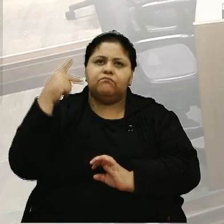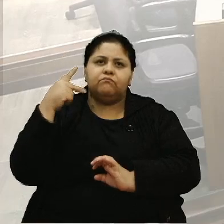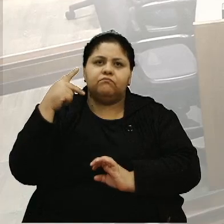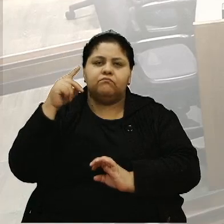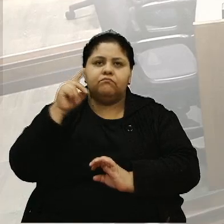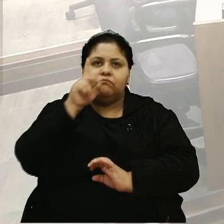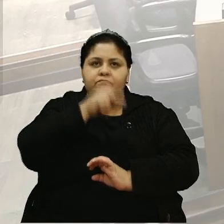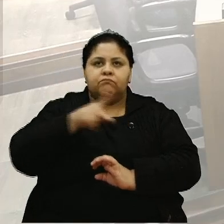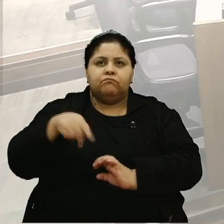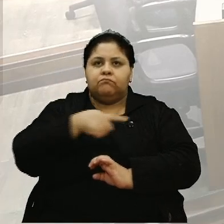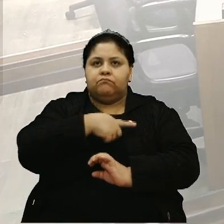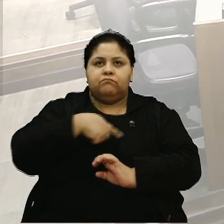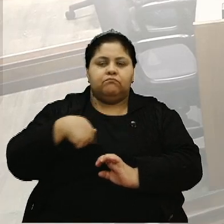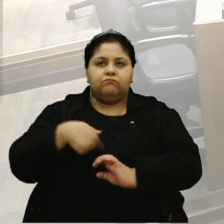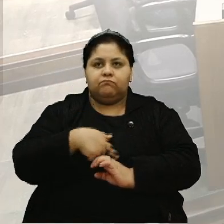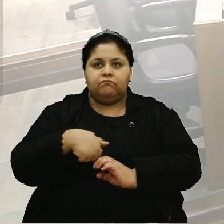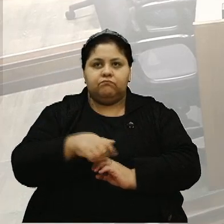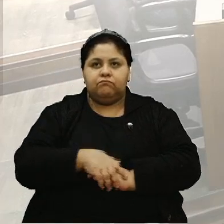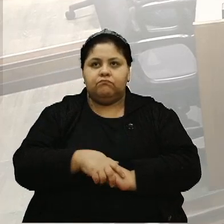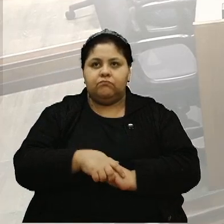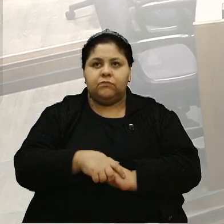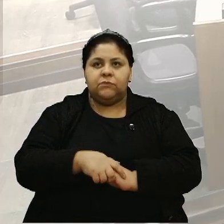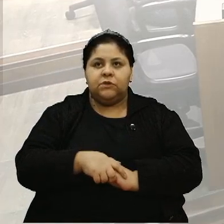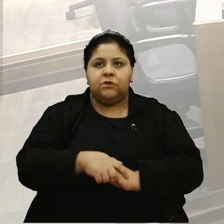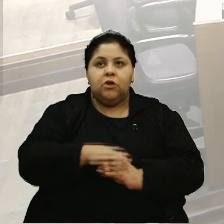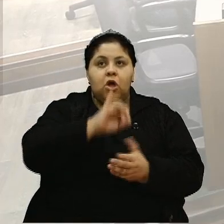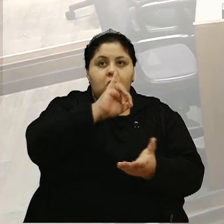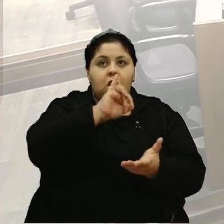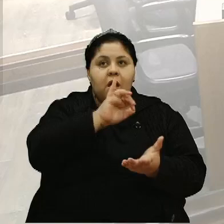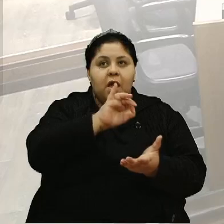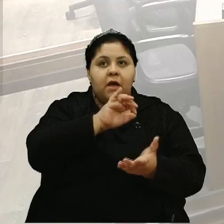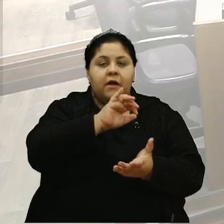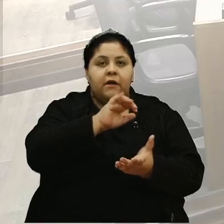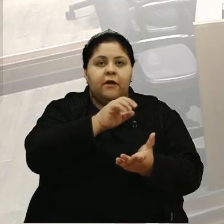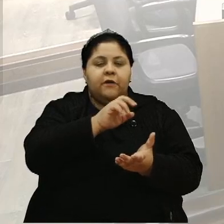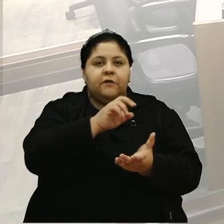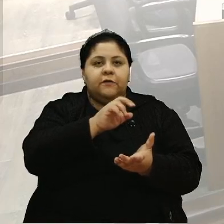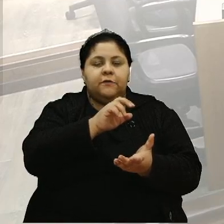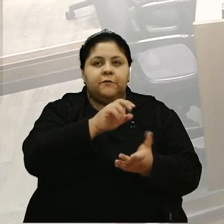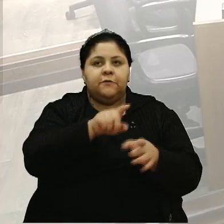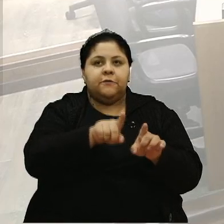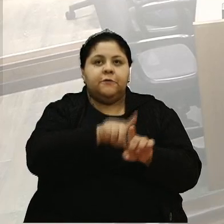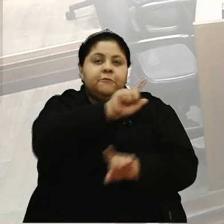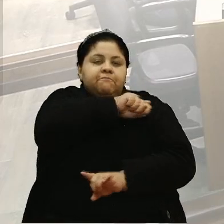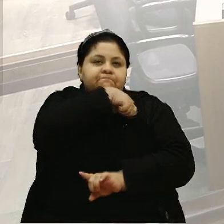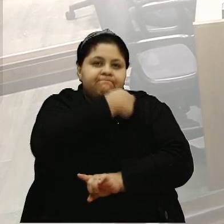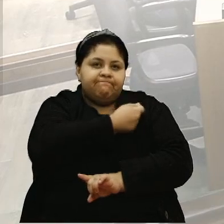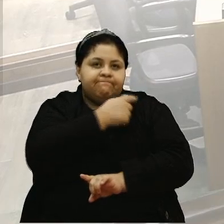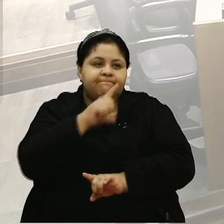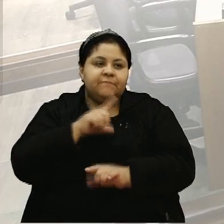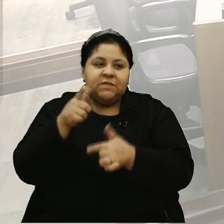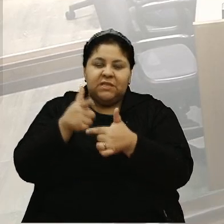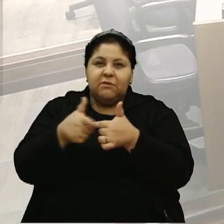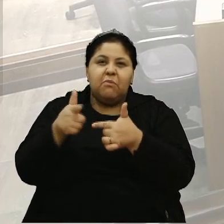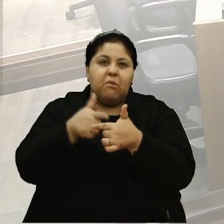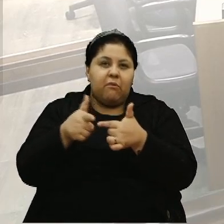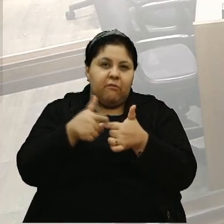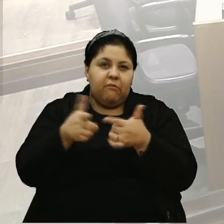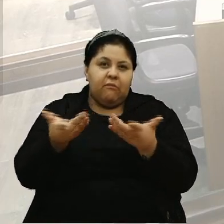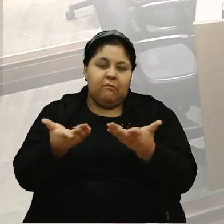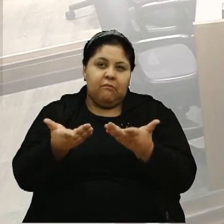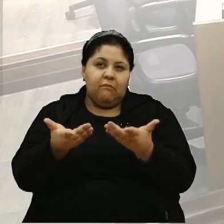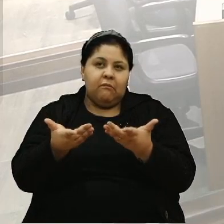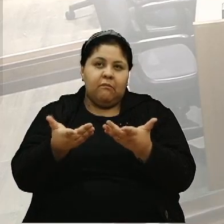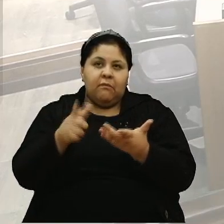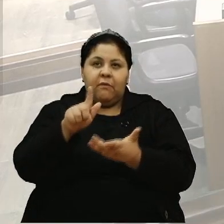Vereador, o arcabouço fiscal ele tem causado esse problema do gatilho. Esse gatilho